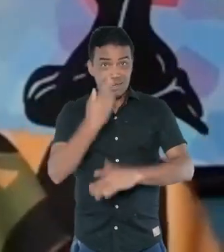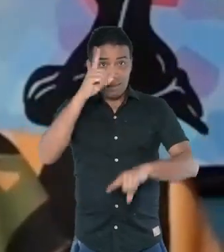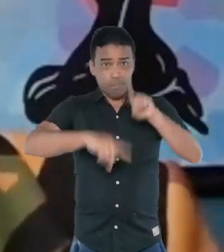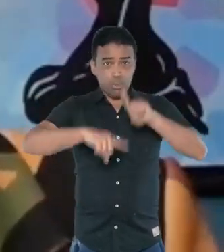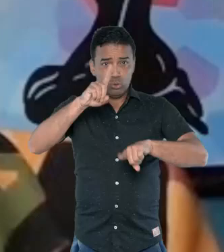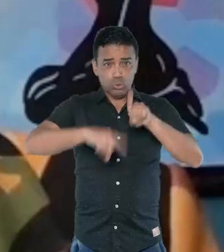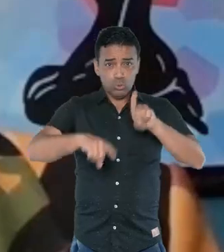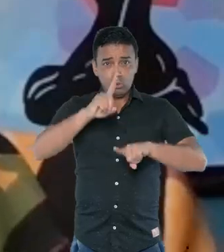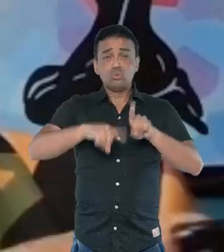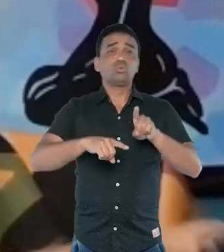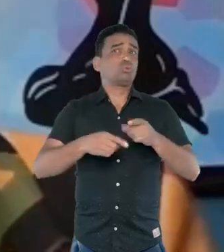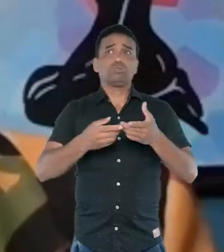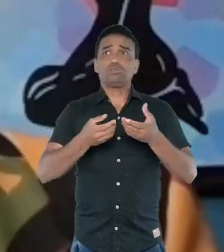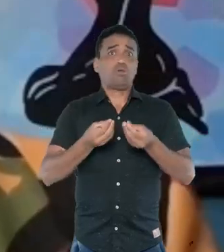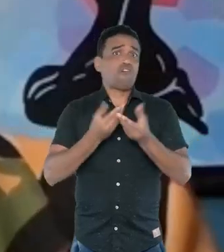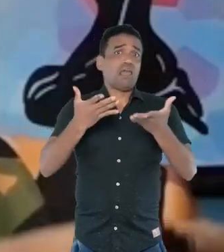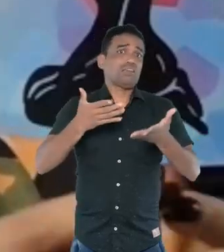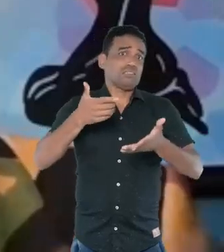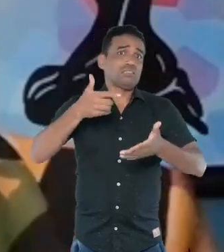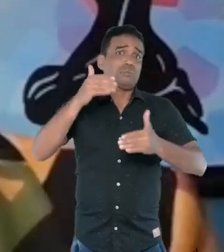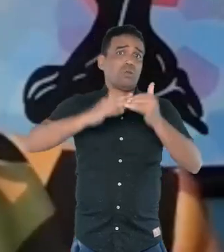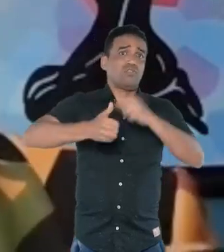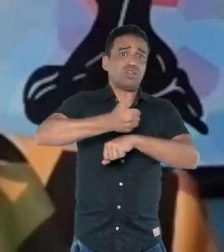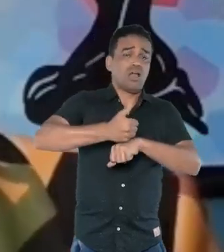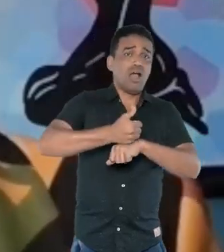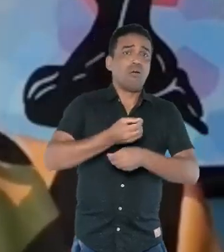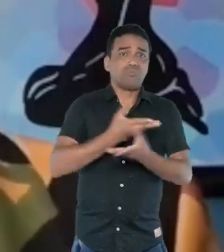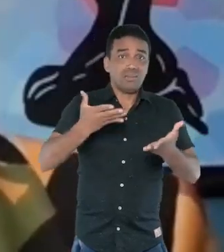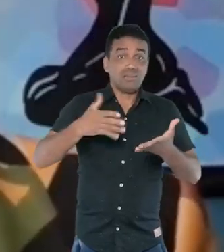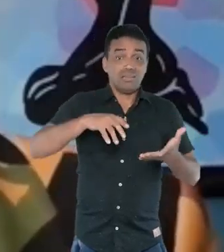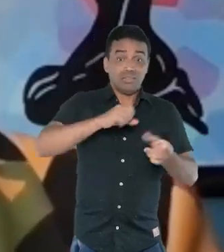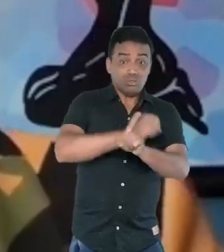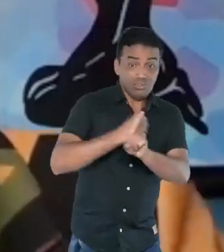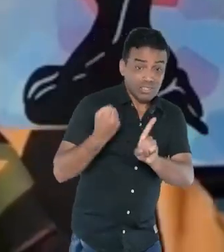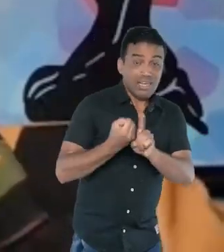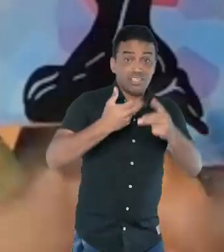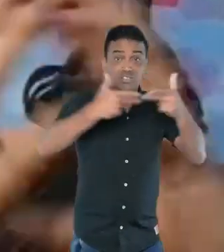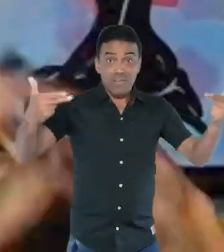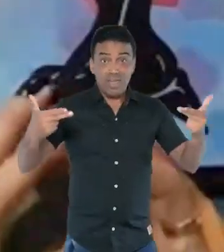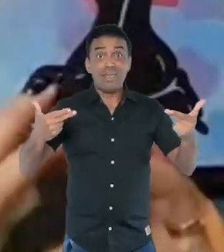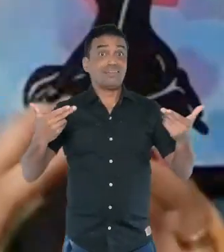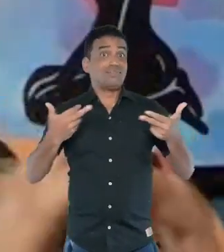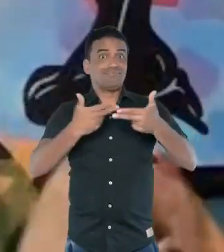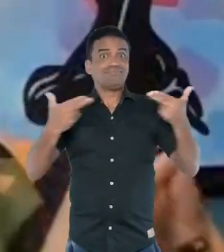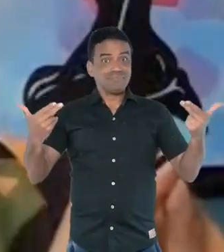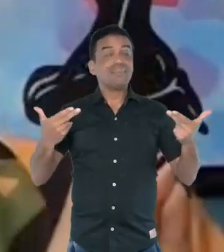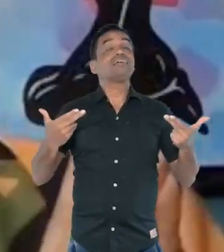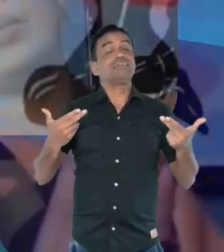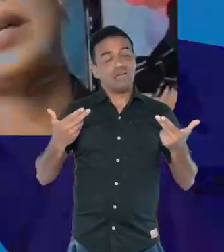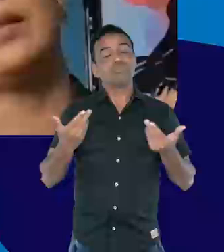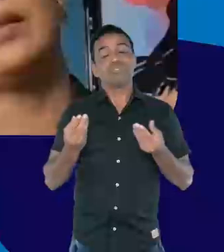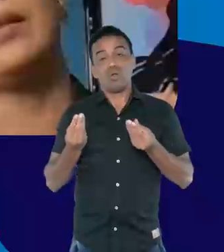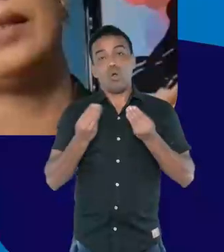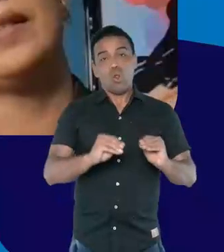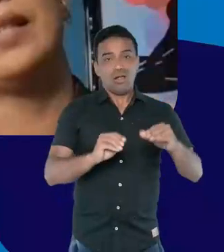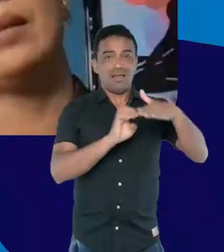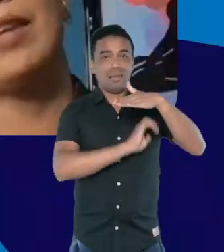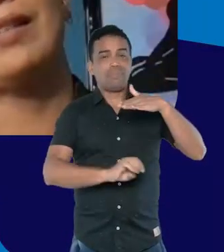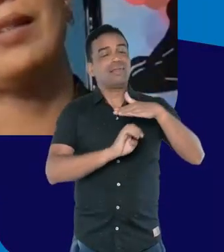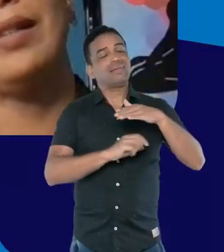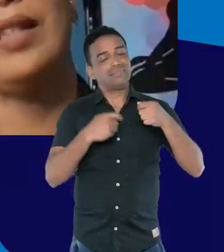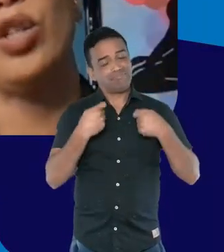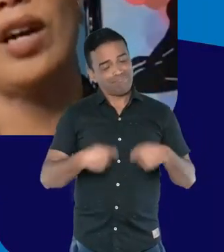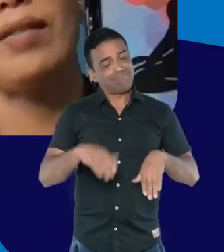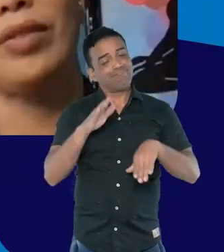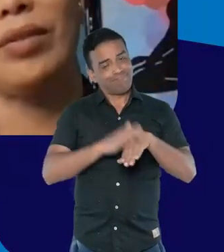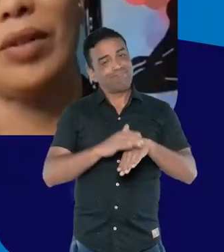cria produtos e serviços para uma população, para uma sociedade que é diversa e plural, ter essa diversidade dentro do espaço deveria ser